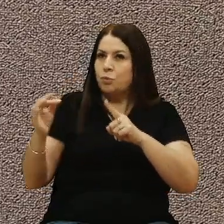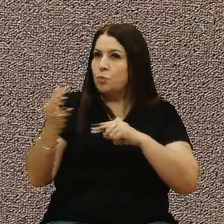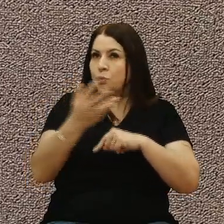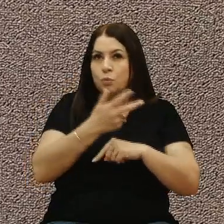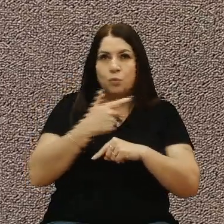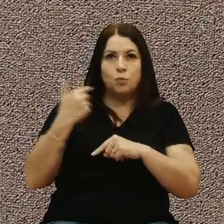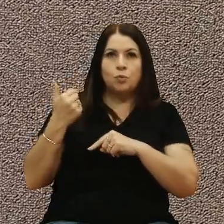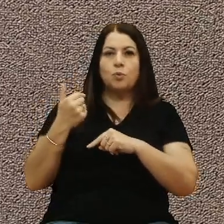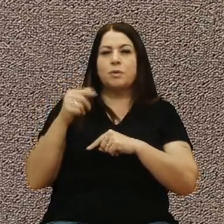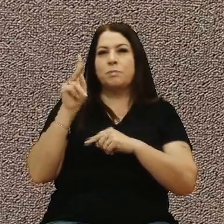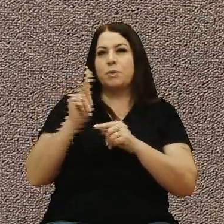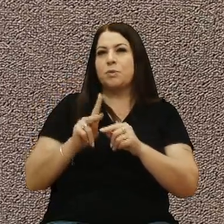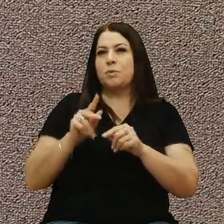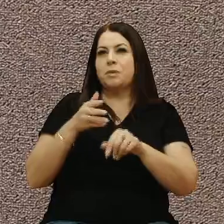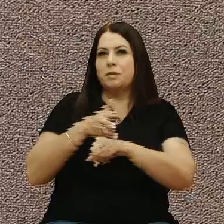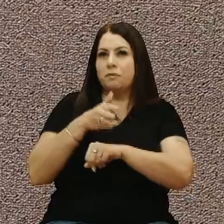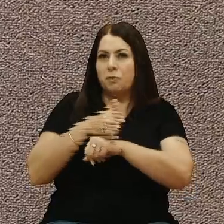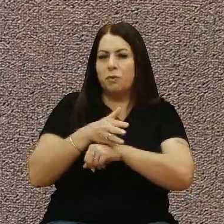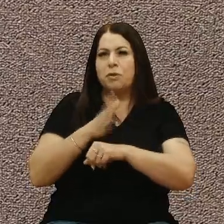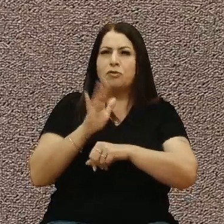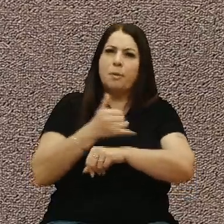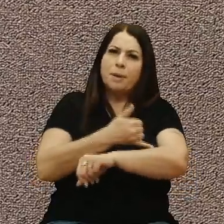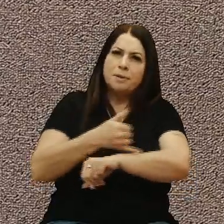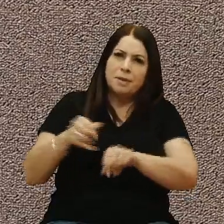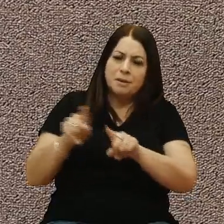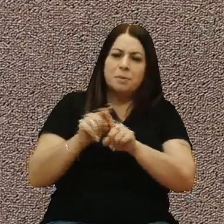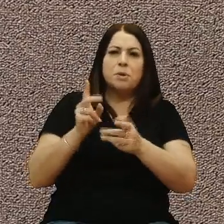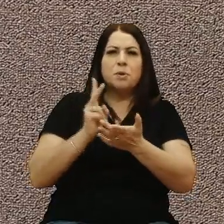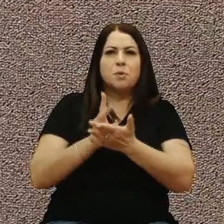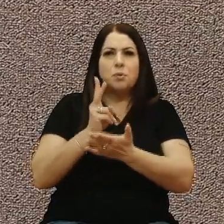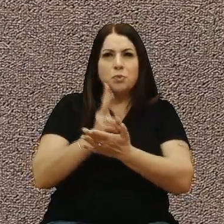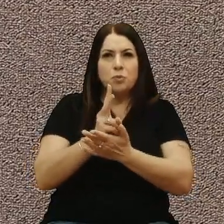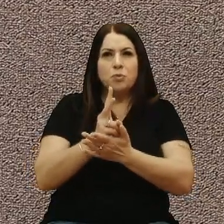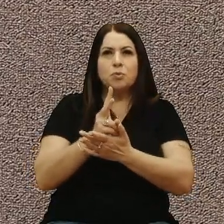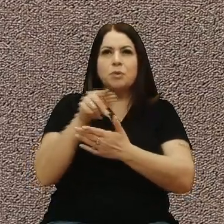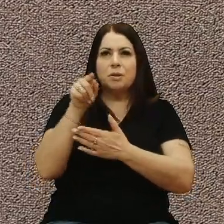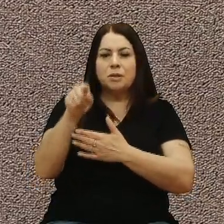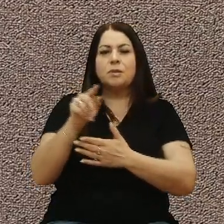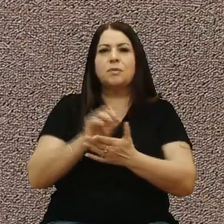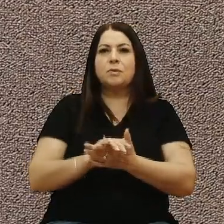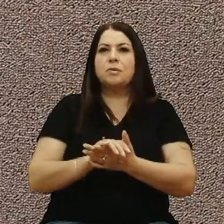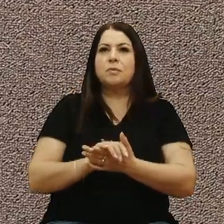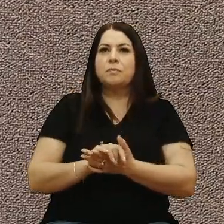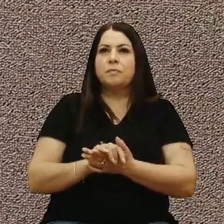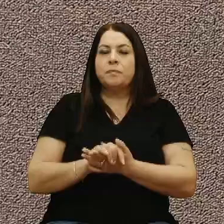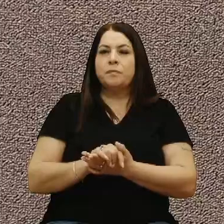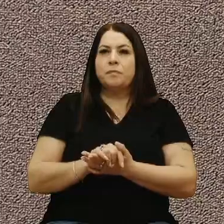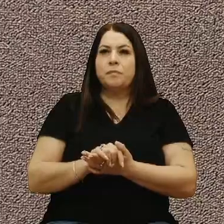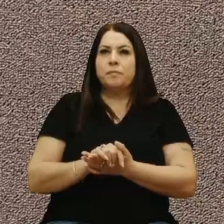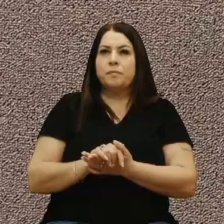todos os paroquianos, as pessoas que já passaram por lá e continuam manutenindo para que esse